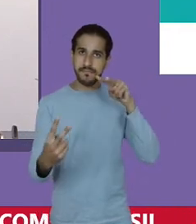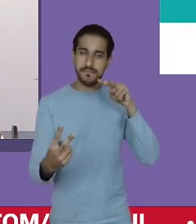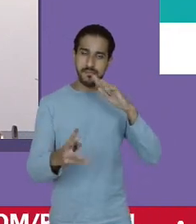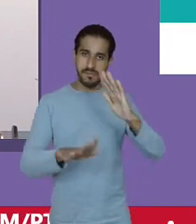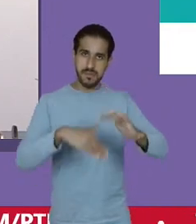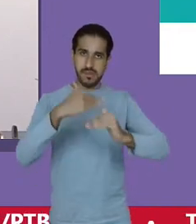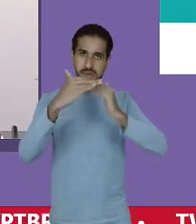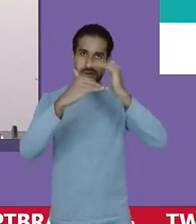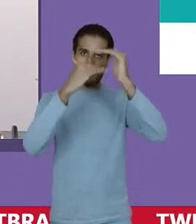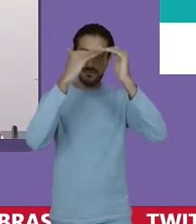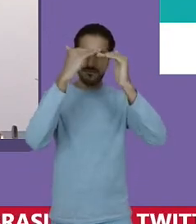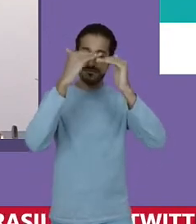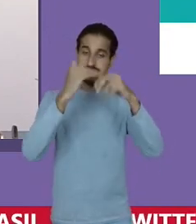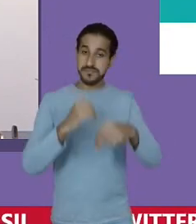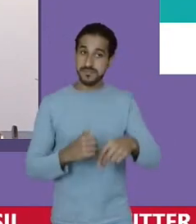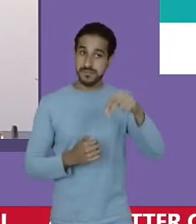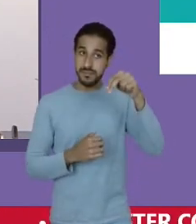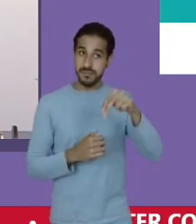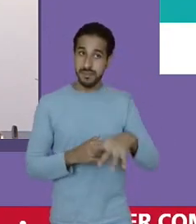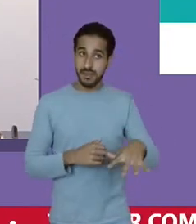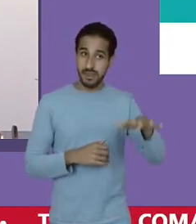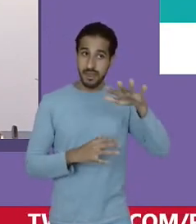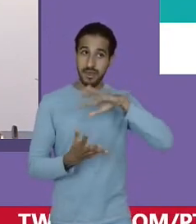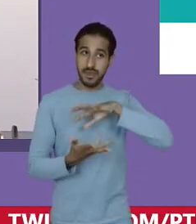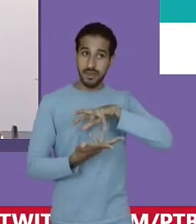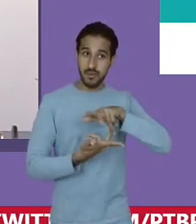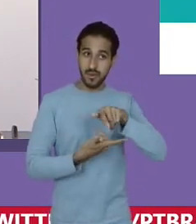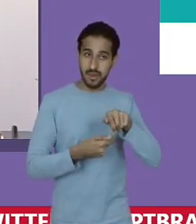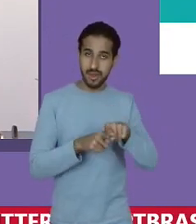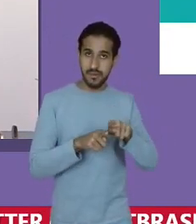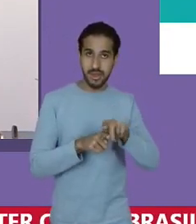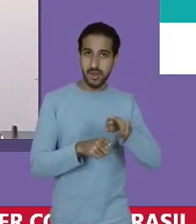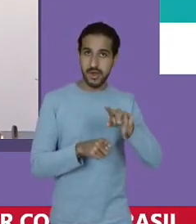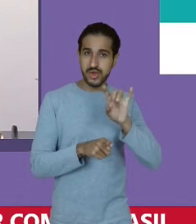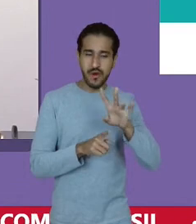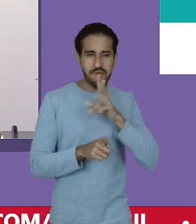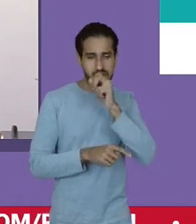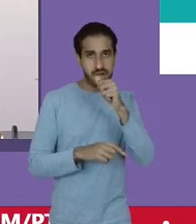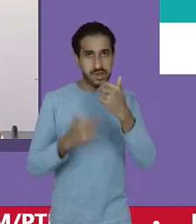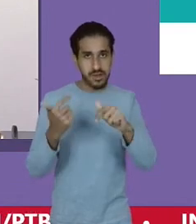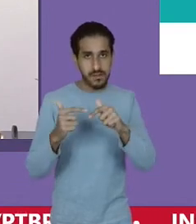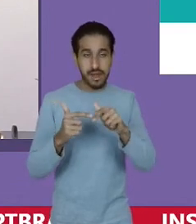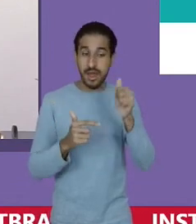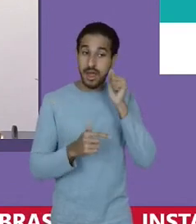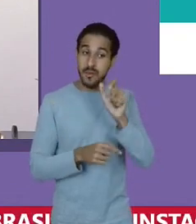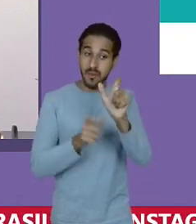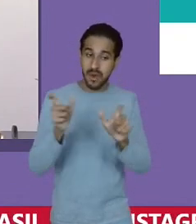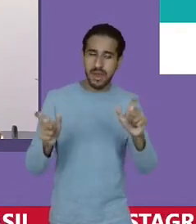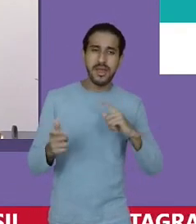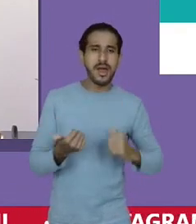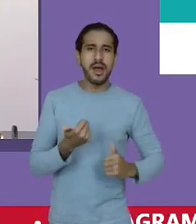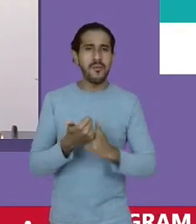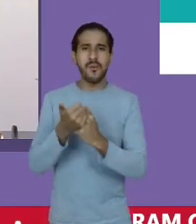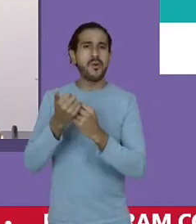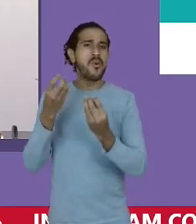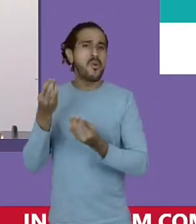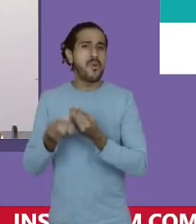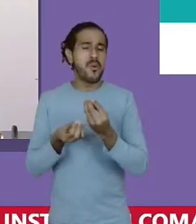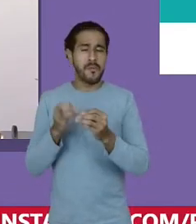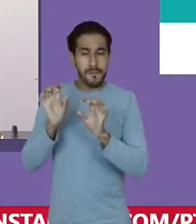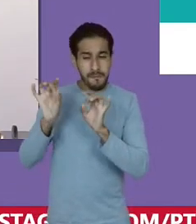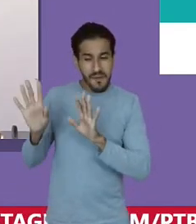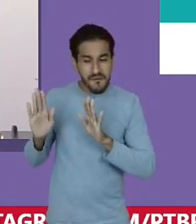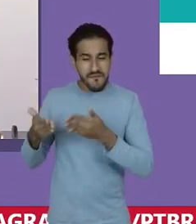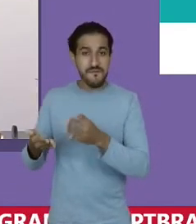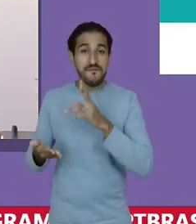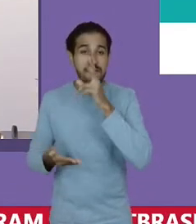de desenvolvimento nacional e global. Então, não só como força de trabalho, as mulheres têm uma contribuição